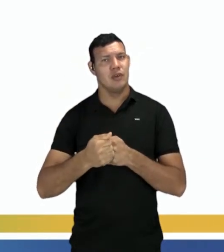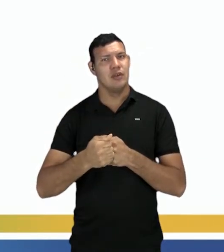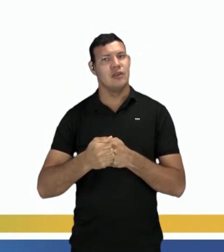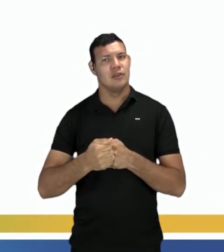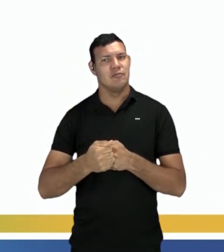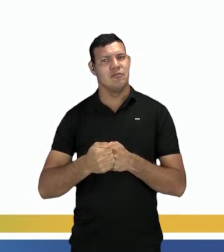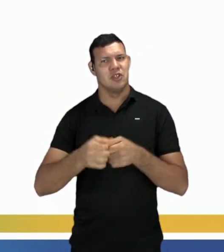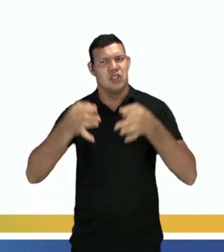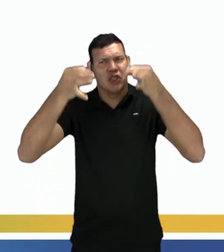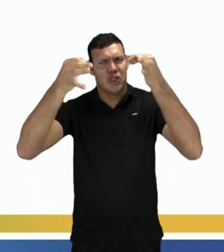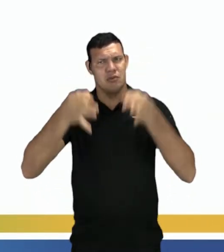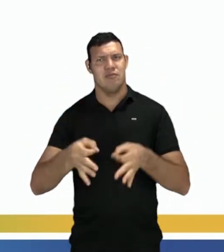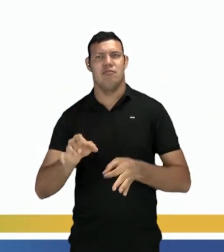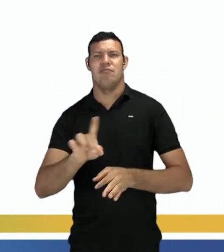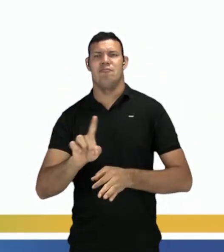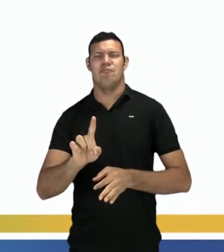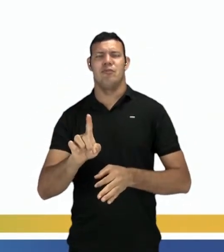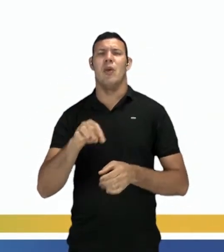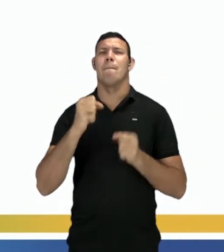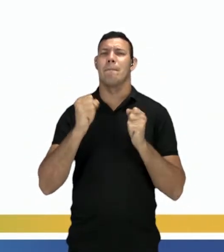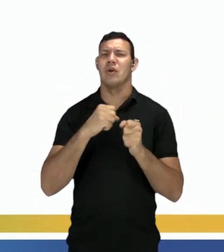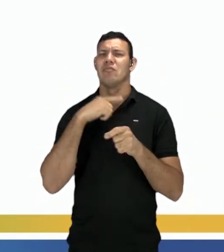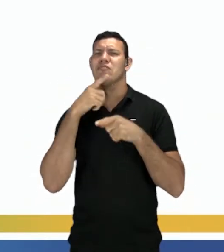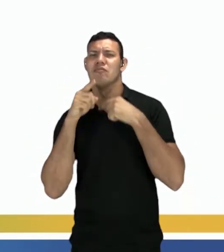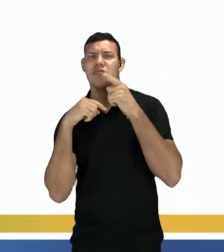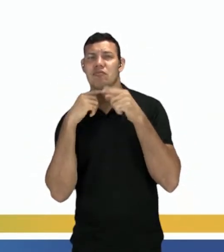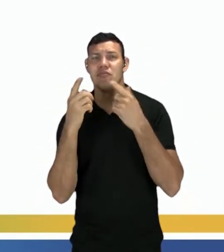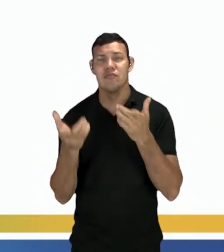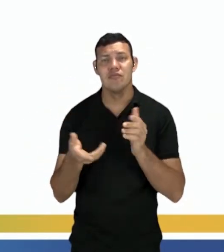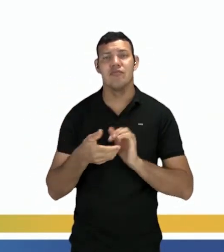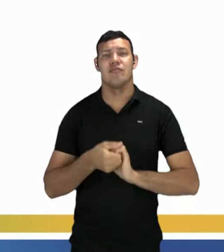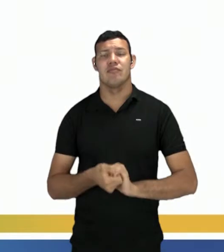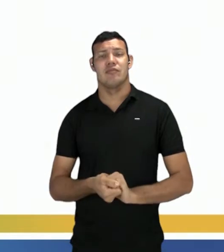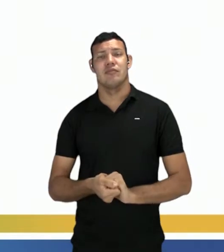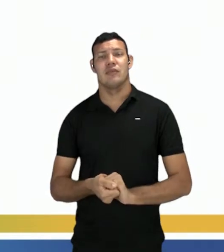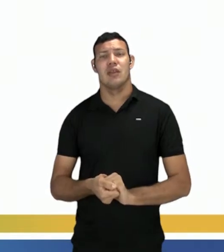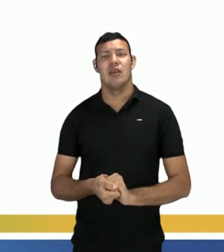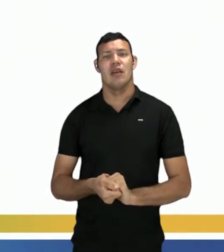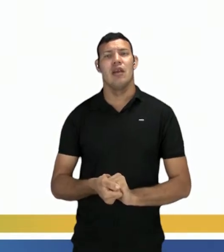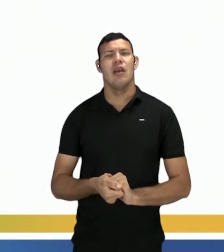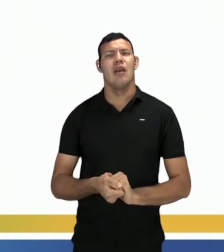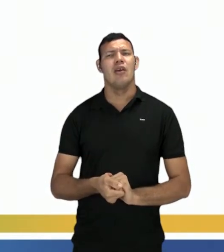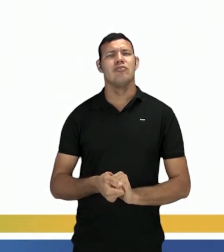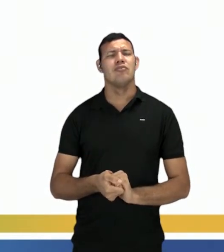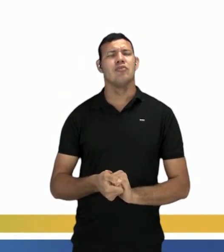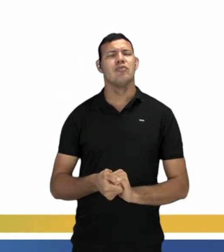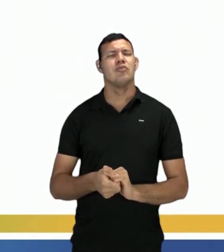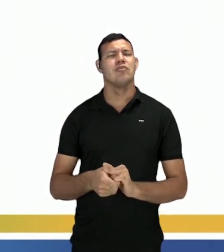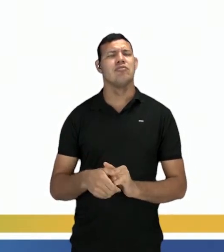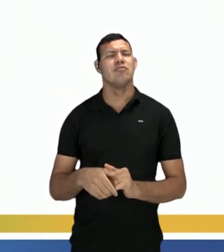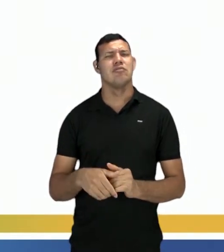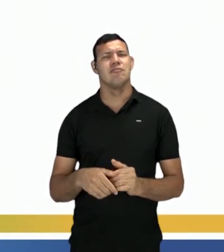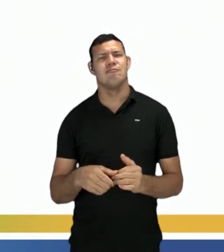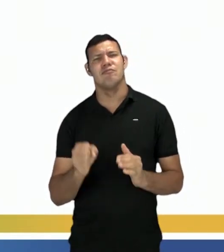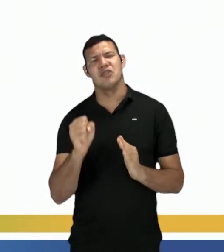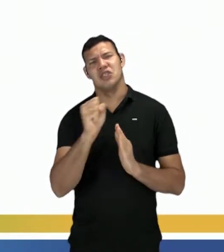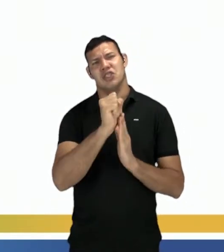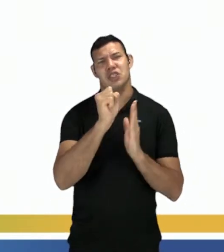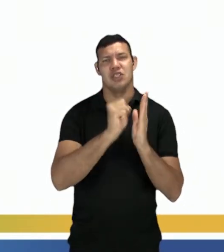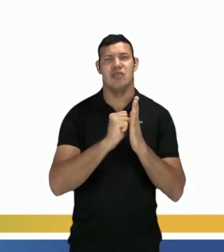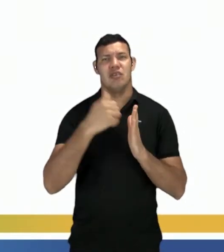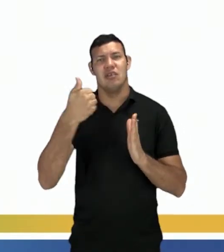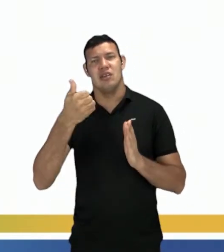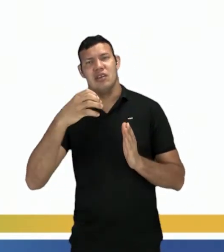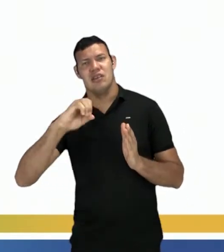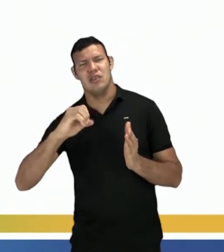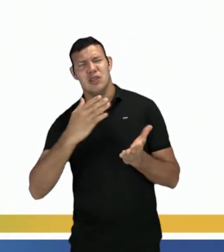e não uma afirmação de verdades absolutas. Então, quando começou essa ciência, final do século XIX, início do